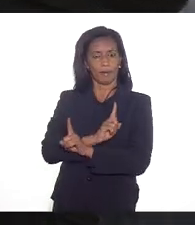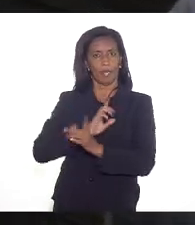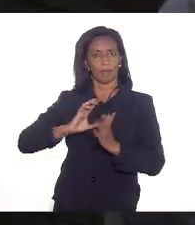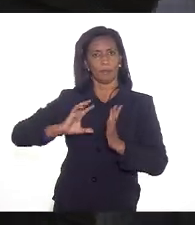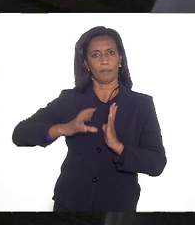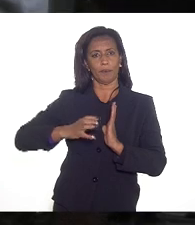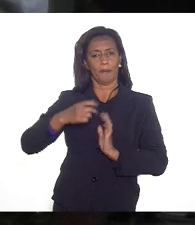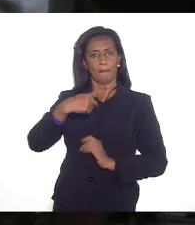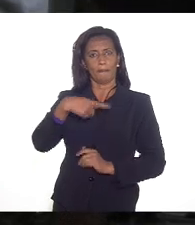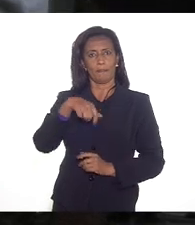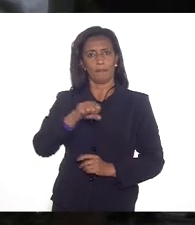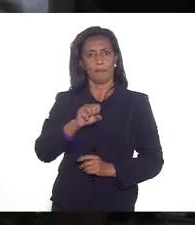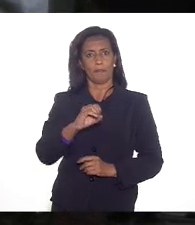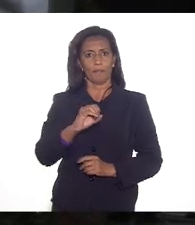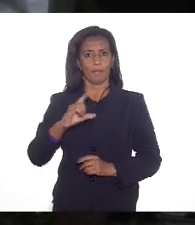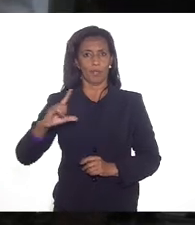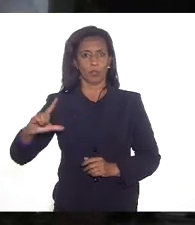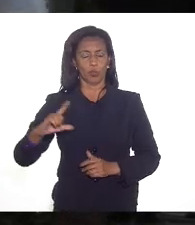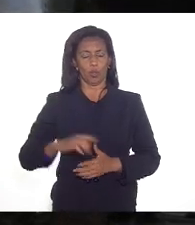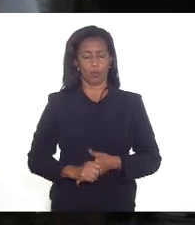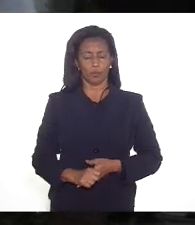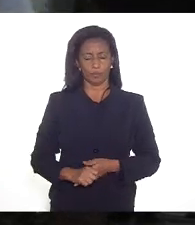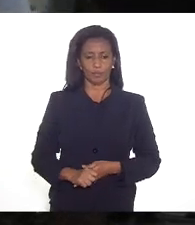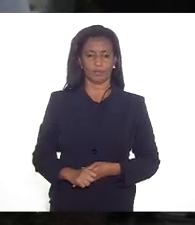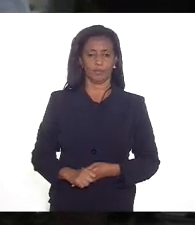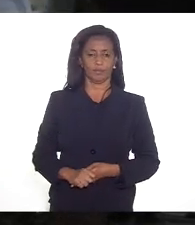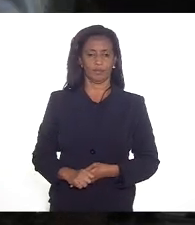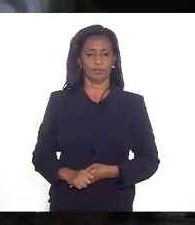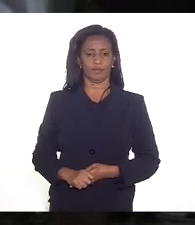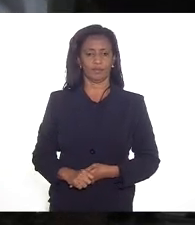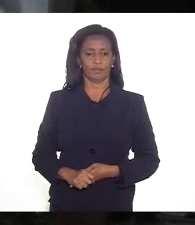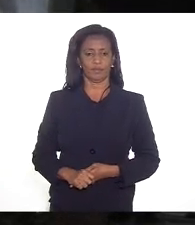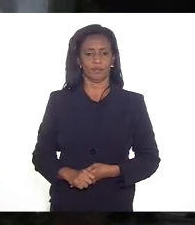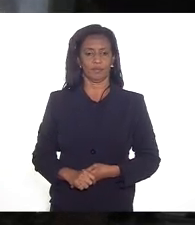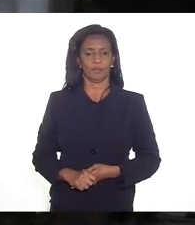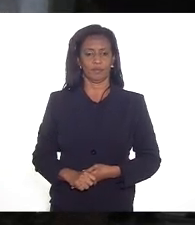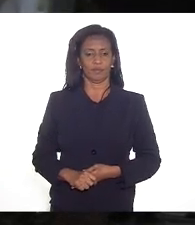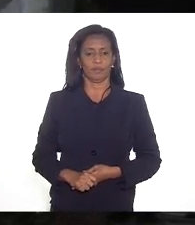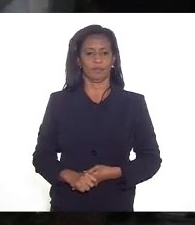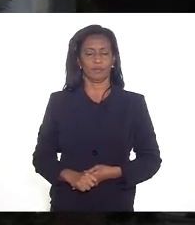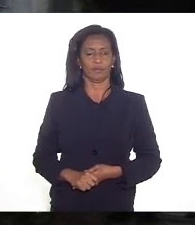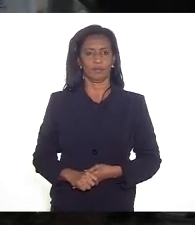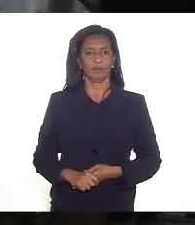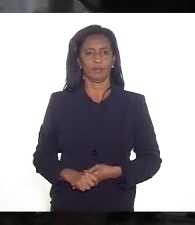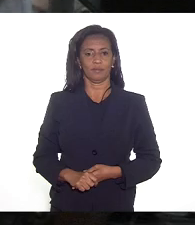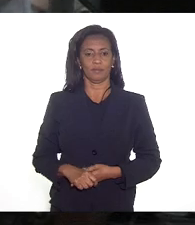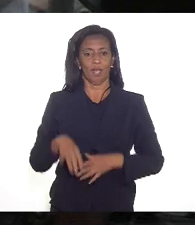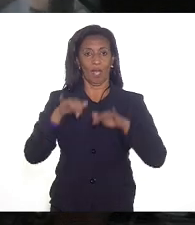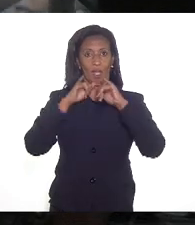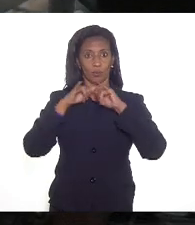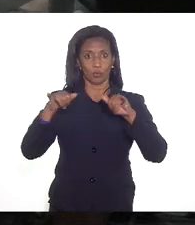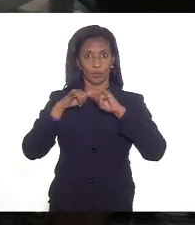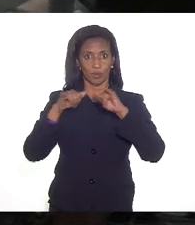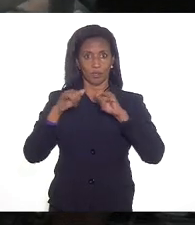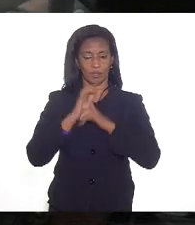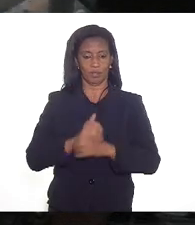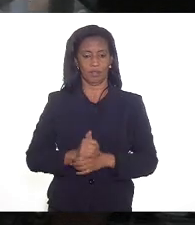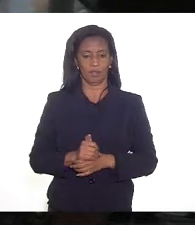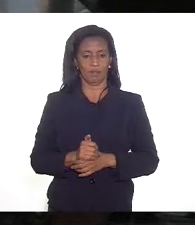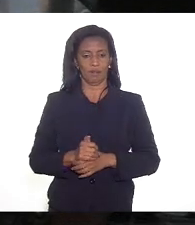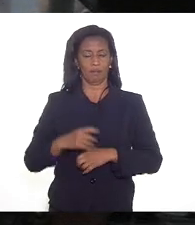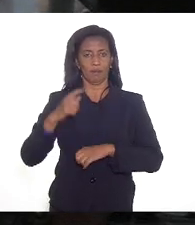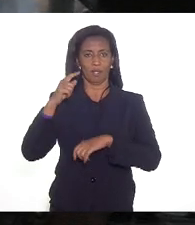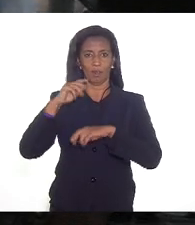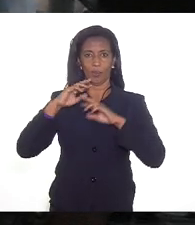Obrigada precisa o a roupa de bom tempo também anuncio em